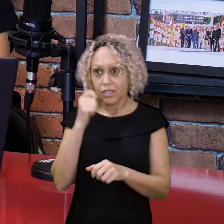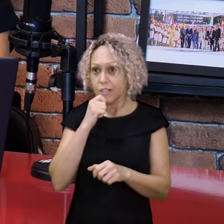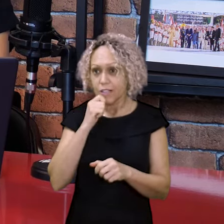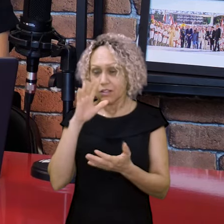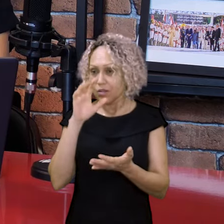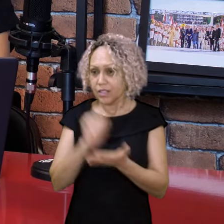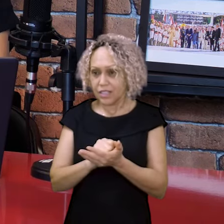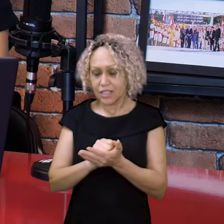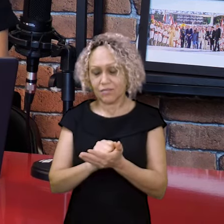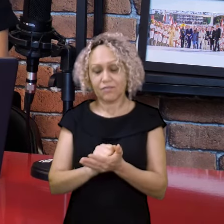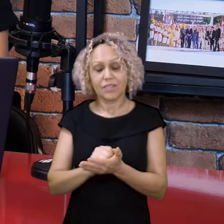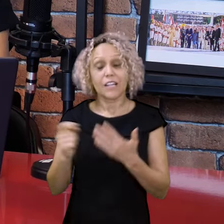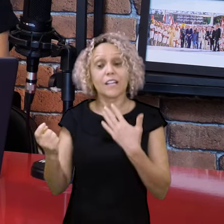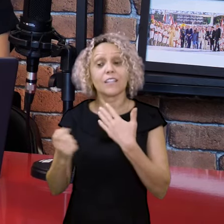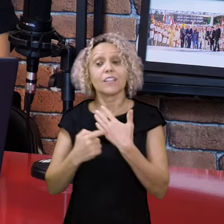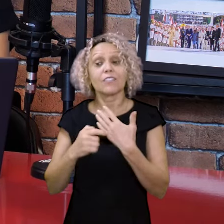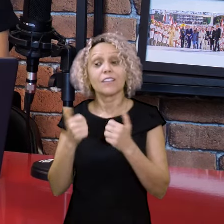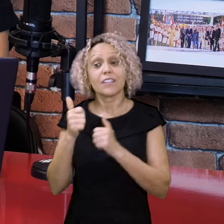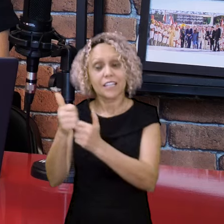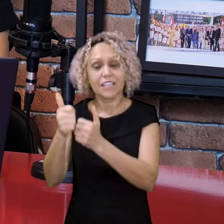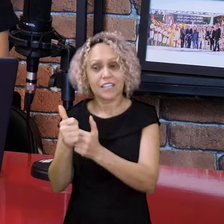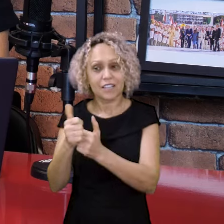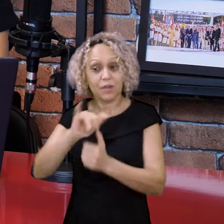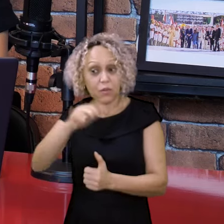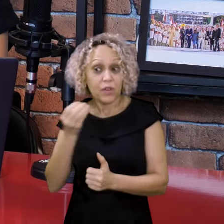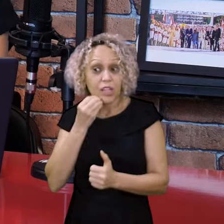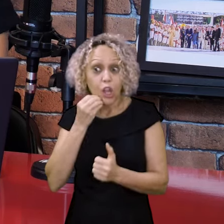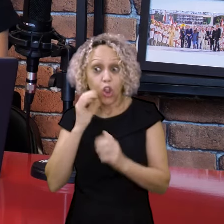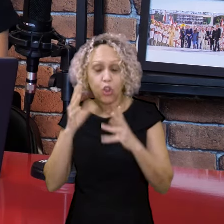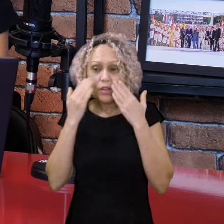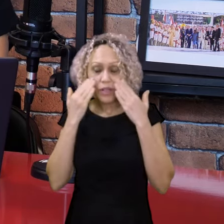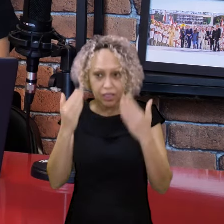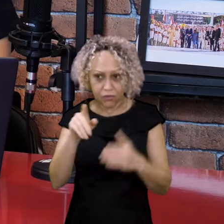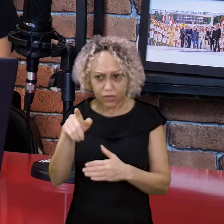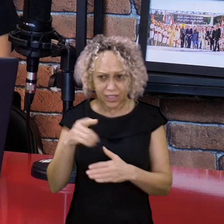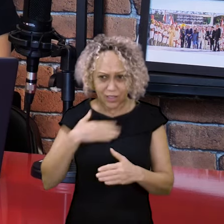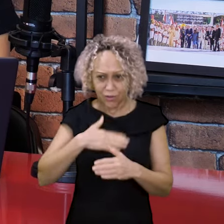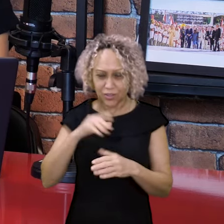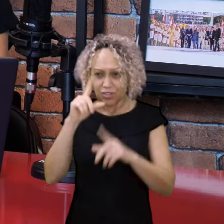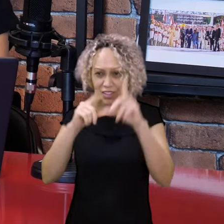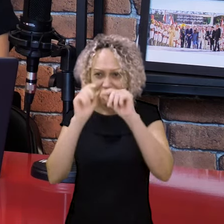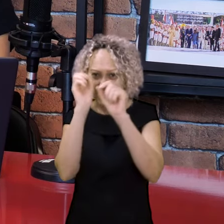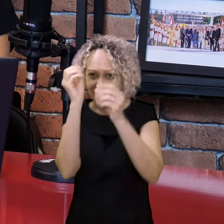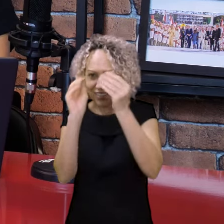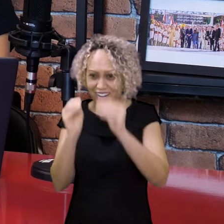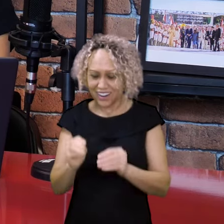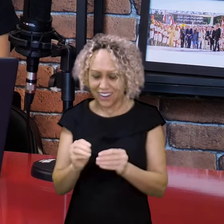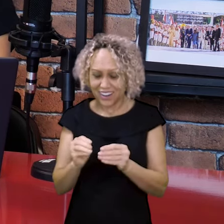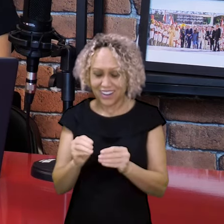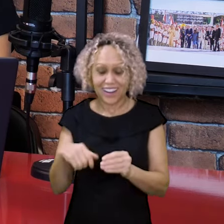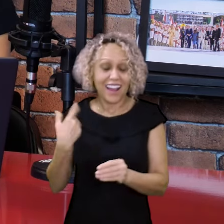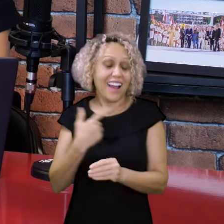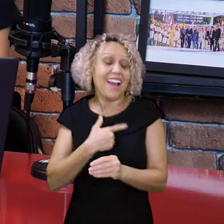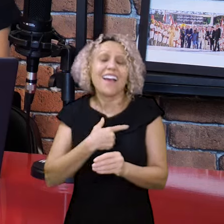seu aplicativo, clica aí no botão seguir para você não perder nenhum episódio. E se você gostou, pode deixar 5 estrelas na